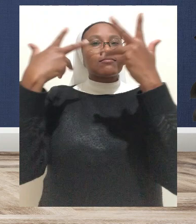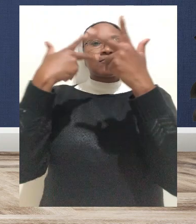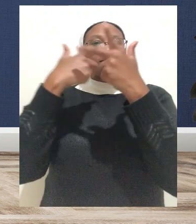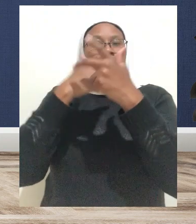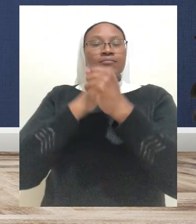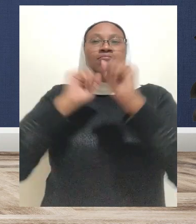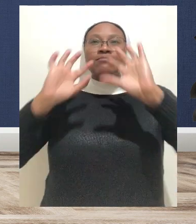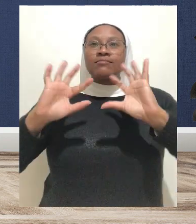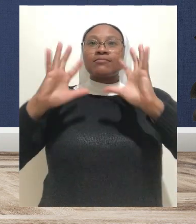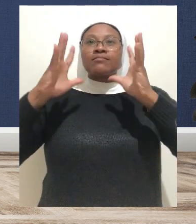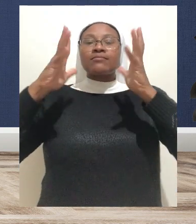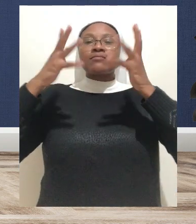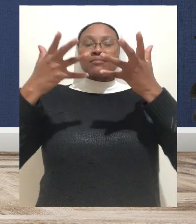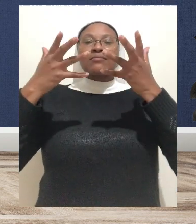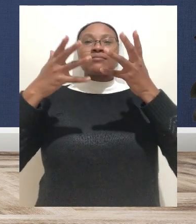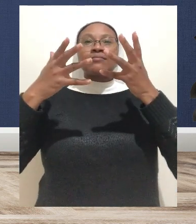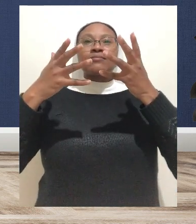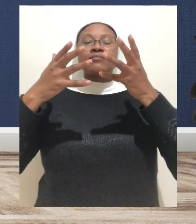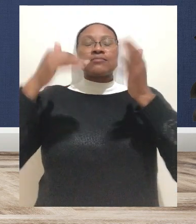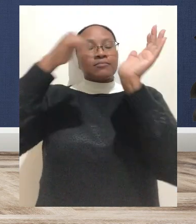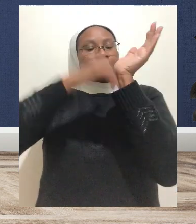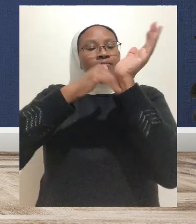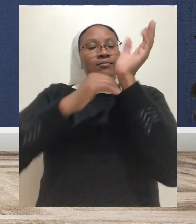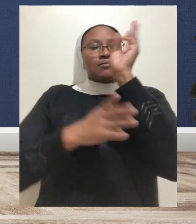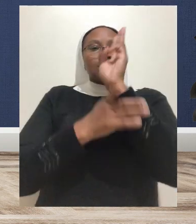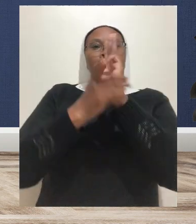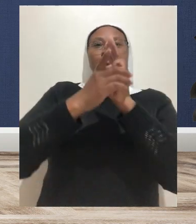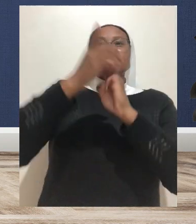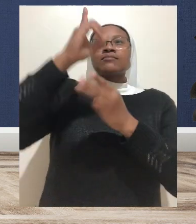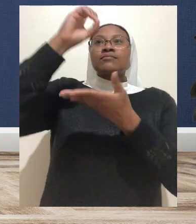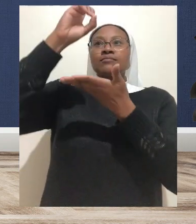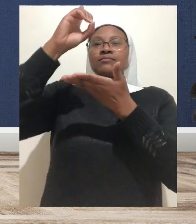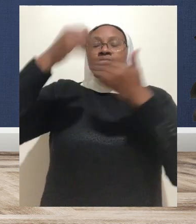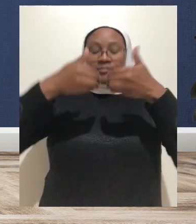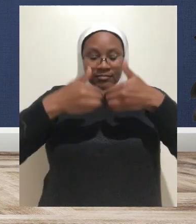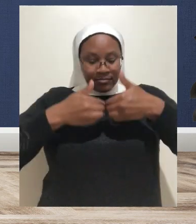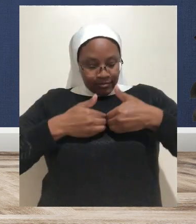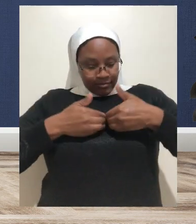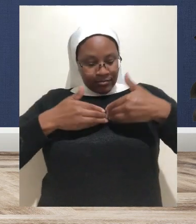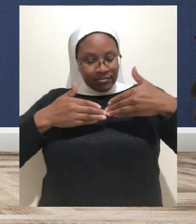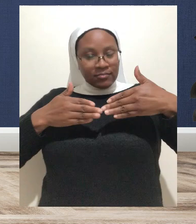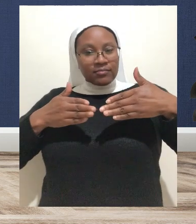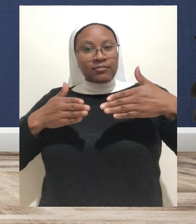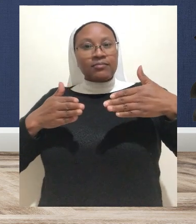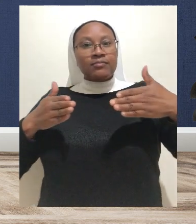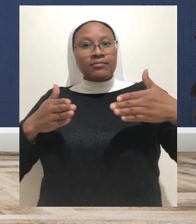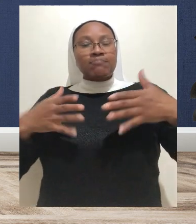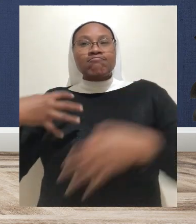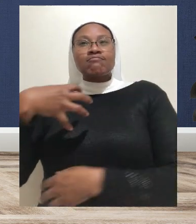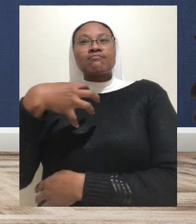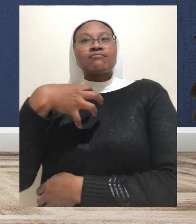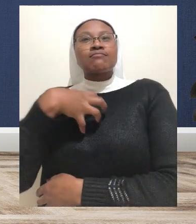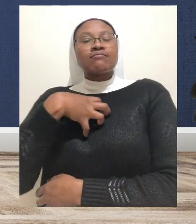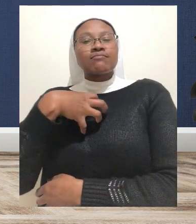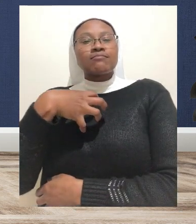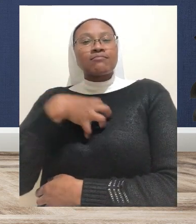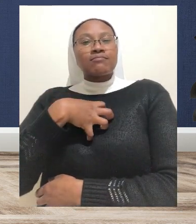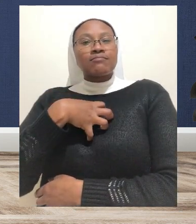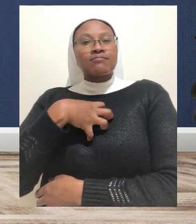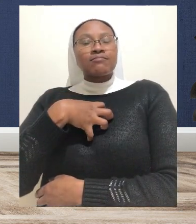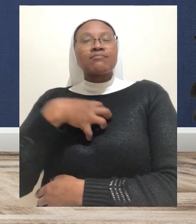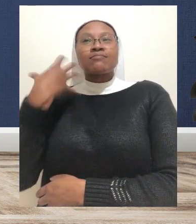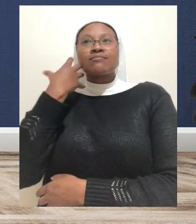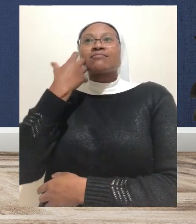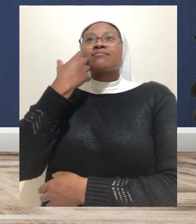inefável. Celebrar o mistério da Santíssima Trindade é abrir as portas do nosso coração e